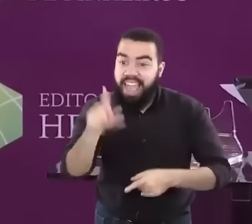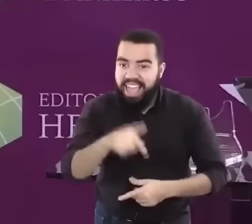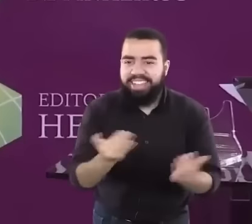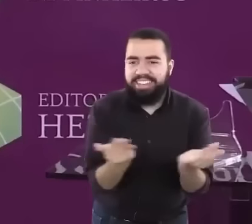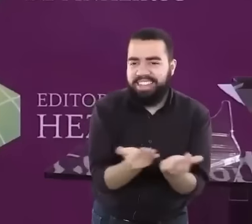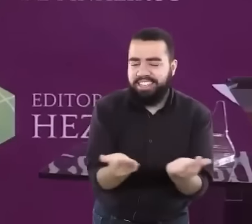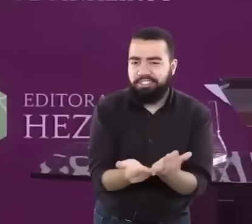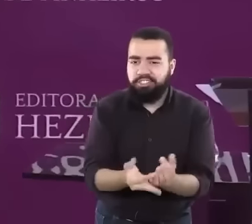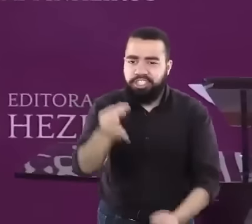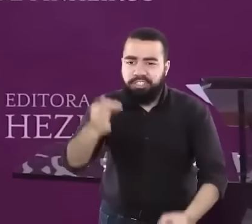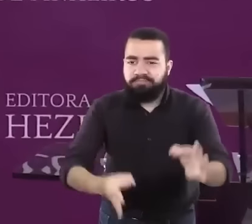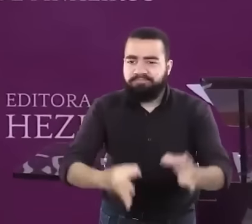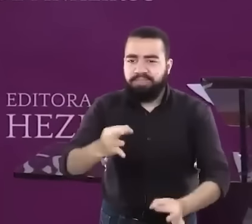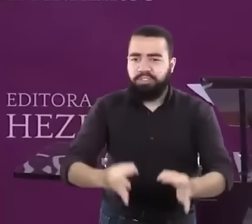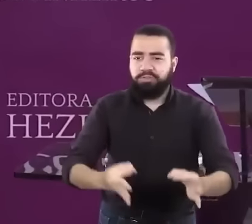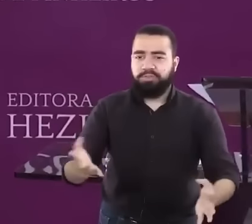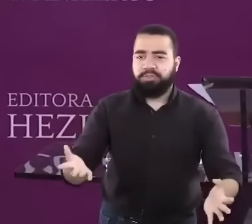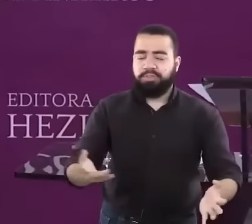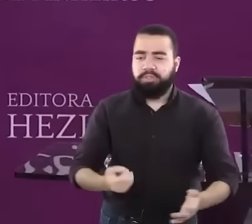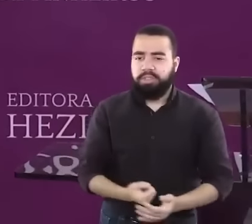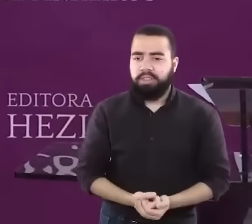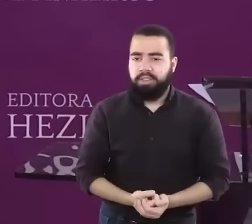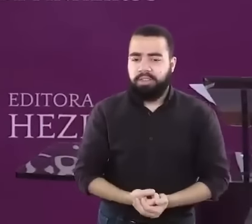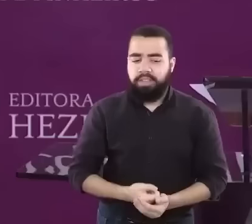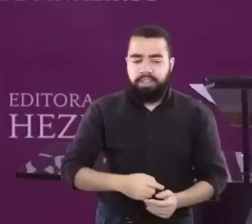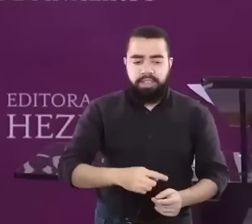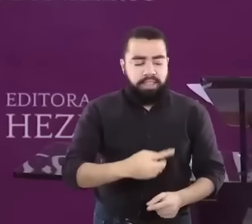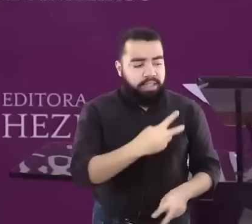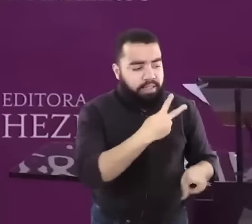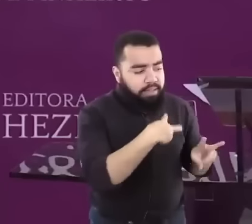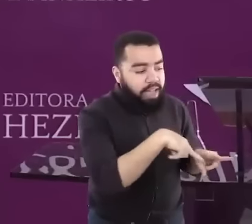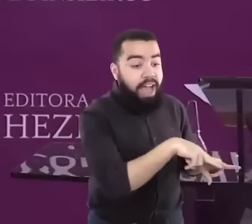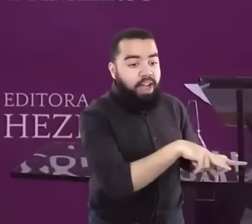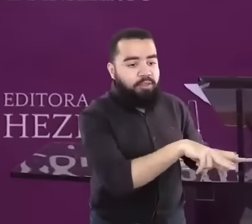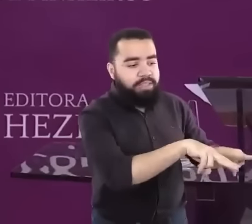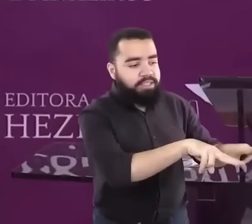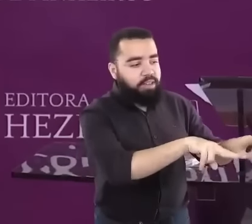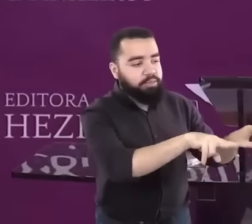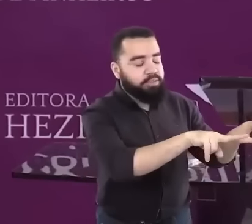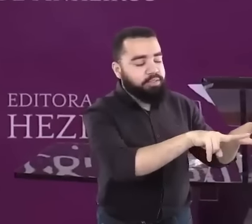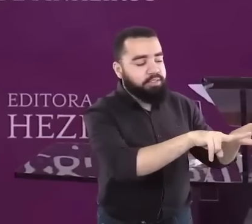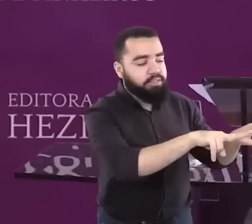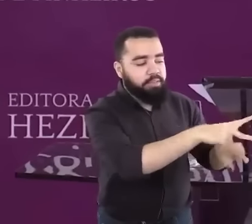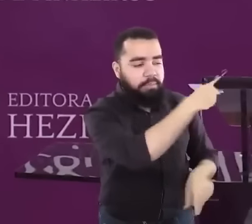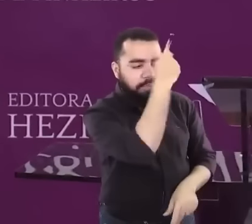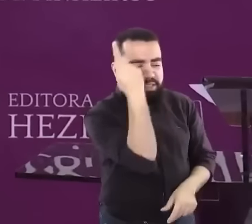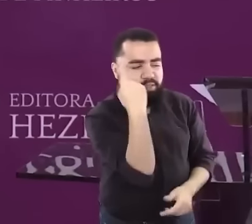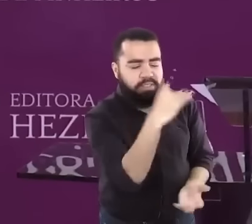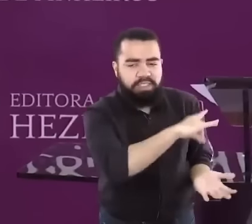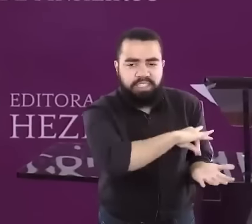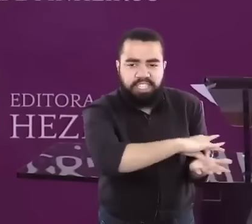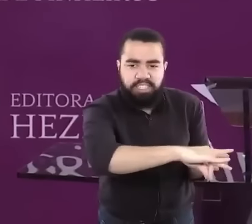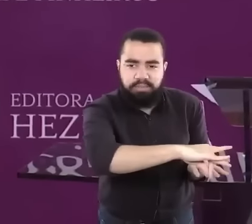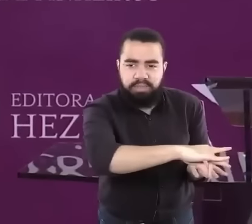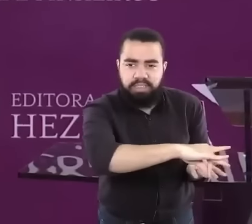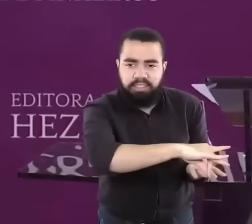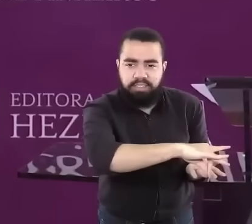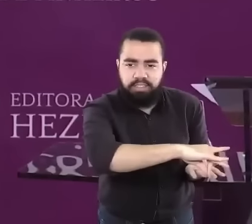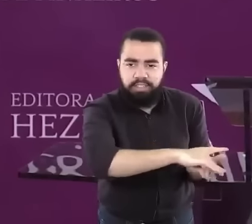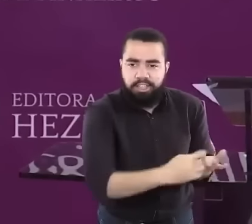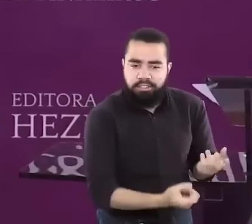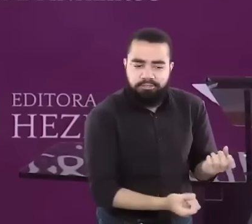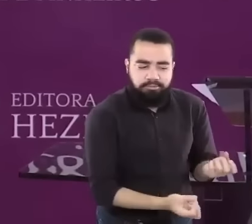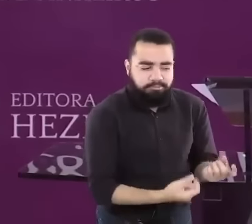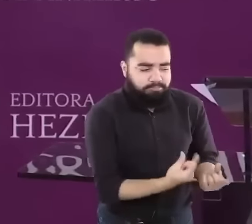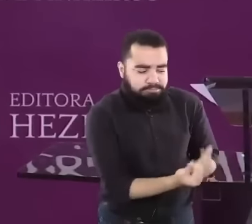ser justo enquanto outros que são ímpios prosperam você já teve